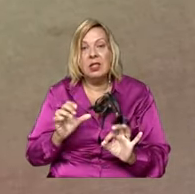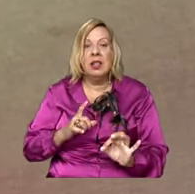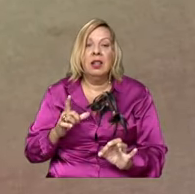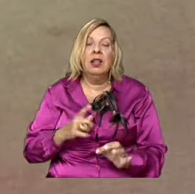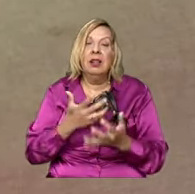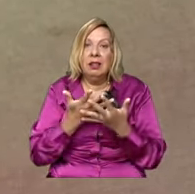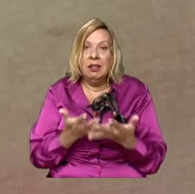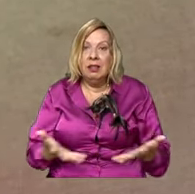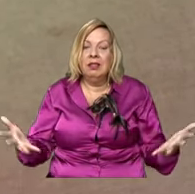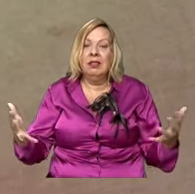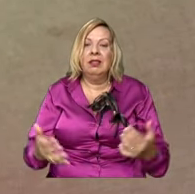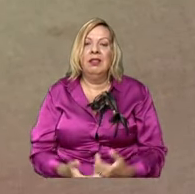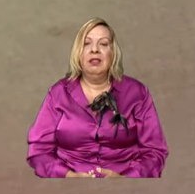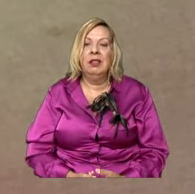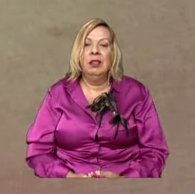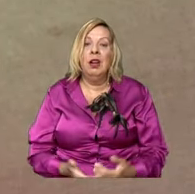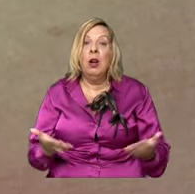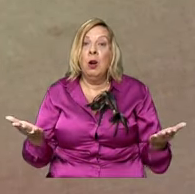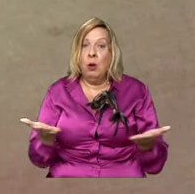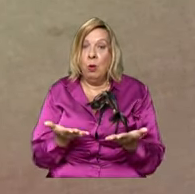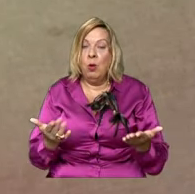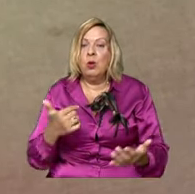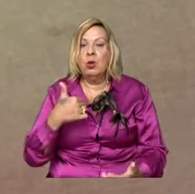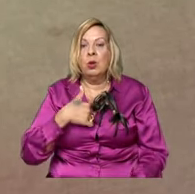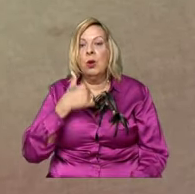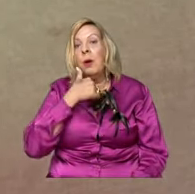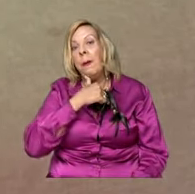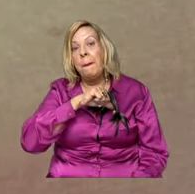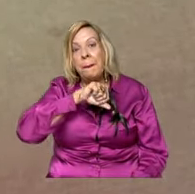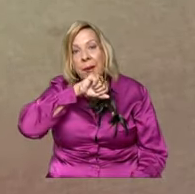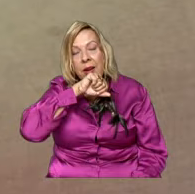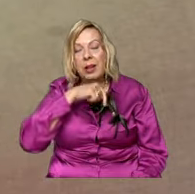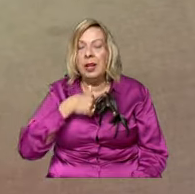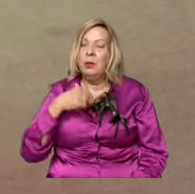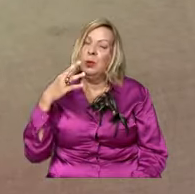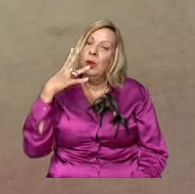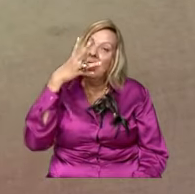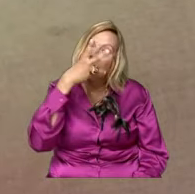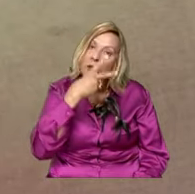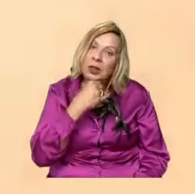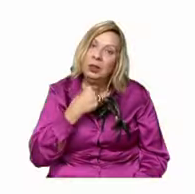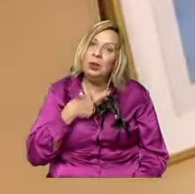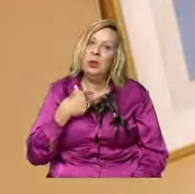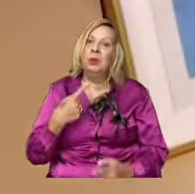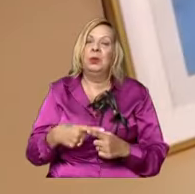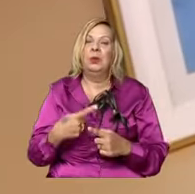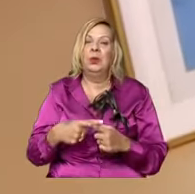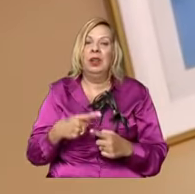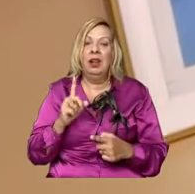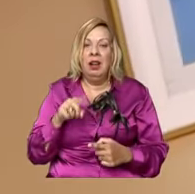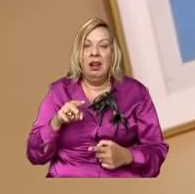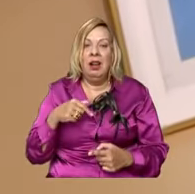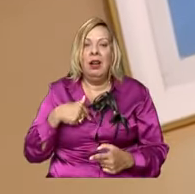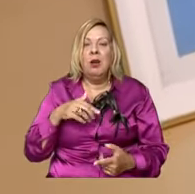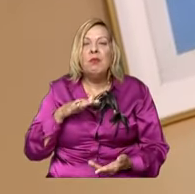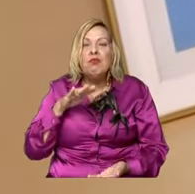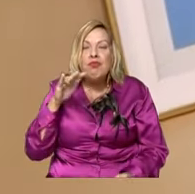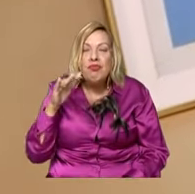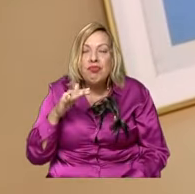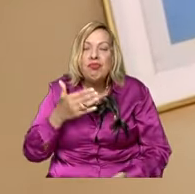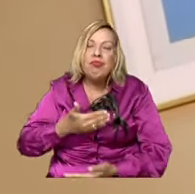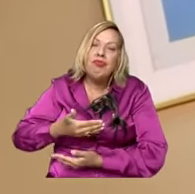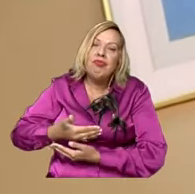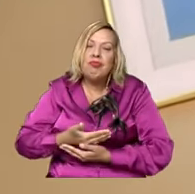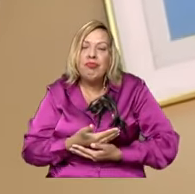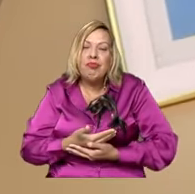mim, na minha vida hoje, é ser mãe. Hoje eu não me enxergo de uma outra forma, a não ser sendo a mãe de Luna. Ela era pequenininha, né? E eu